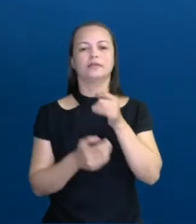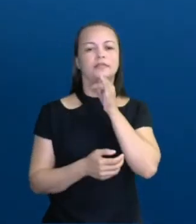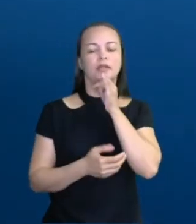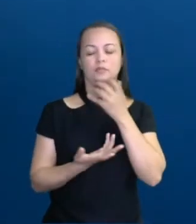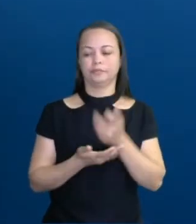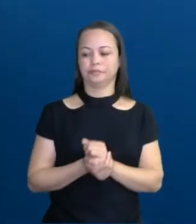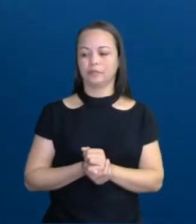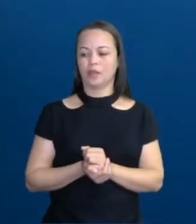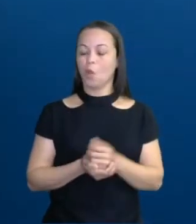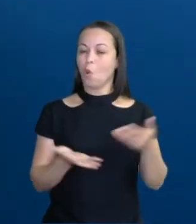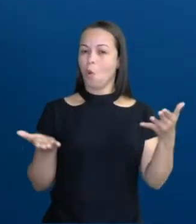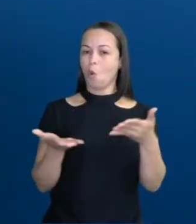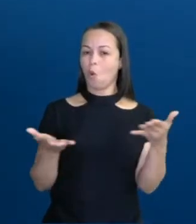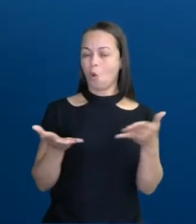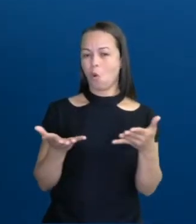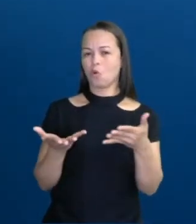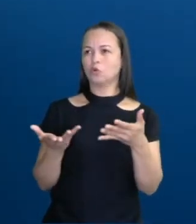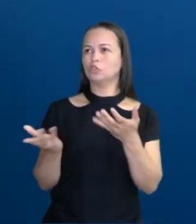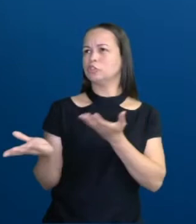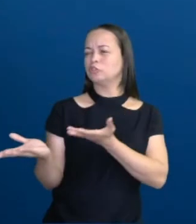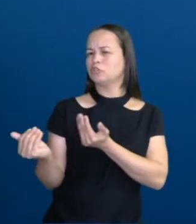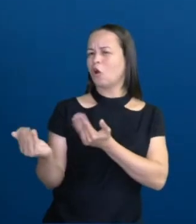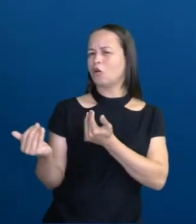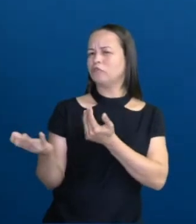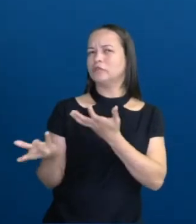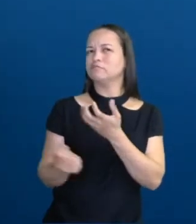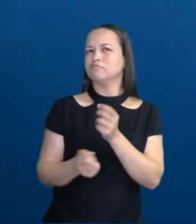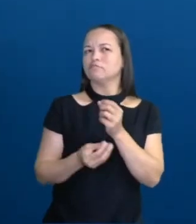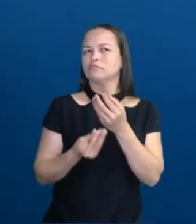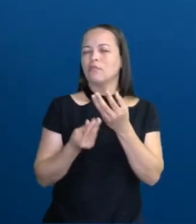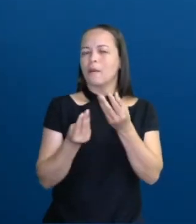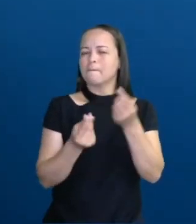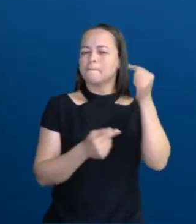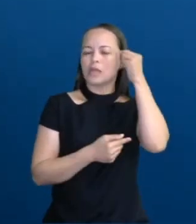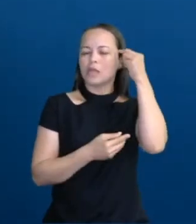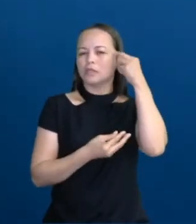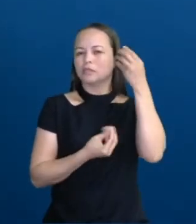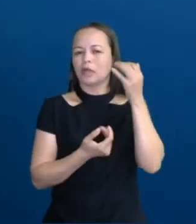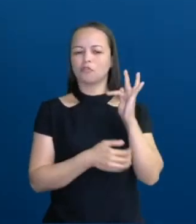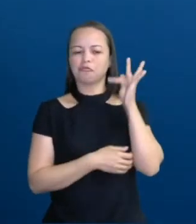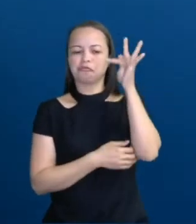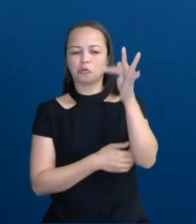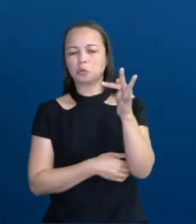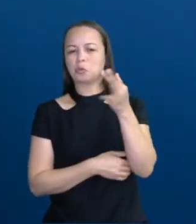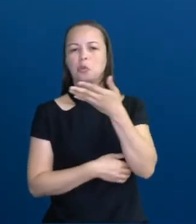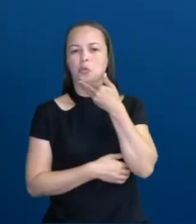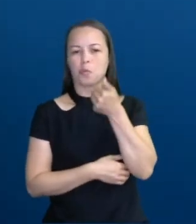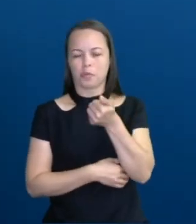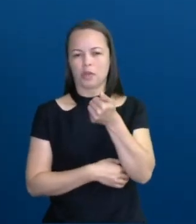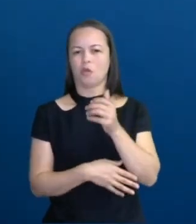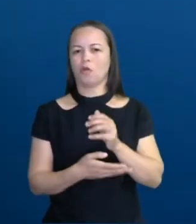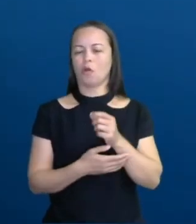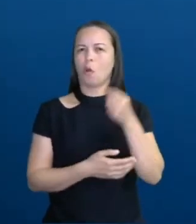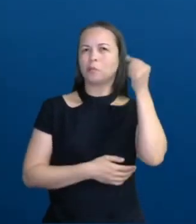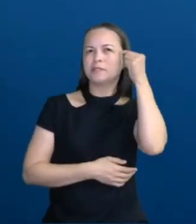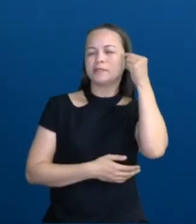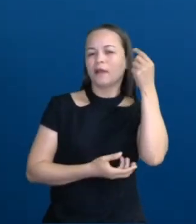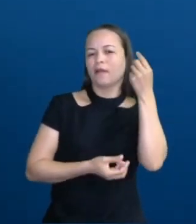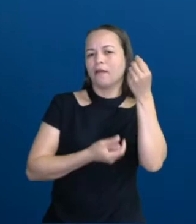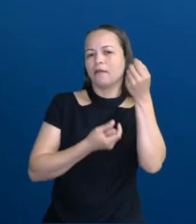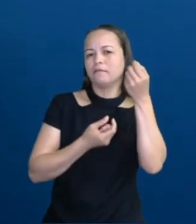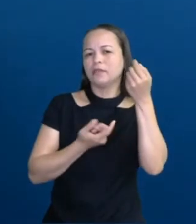jovens aspiram a um futuro melhor percebam que aqui ó após o verbo aspirar